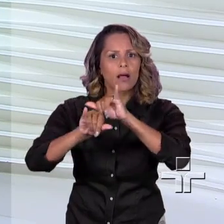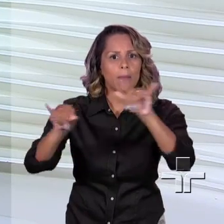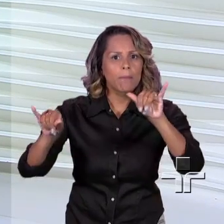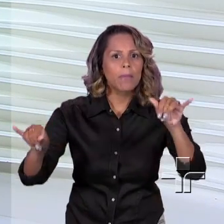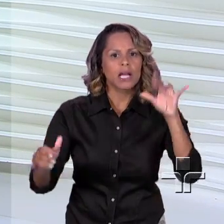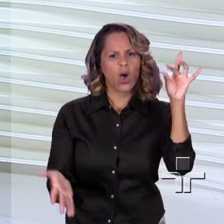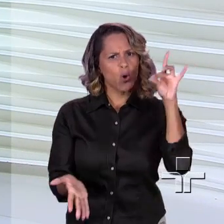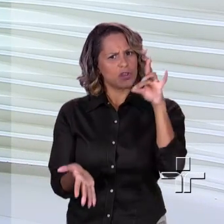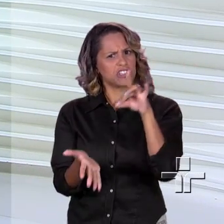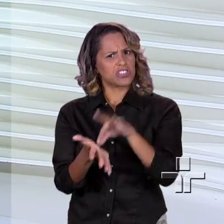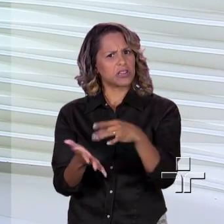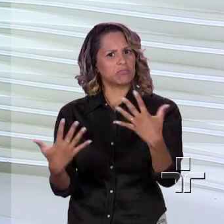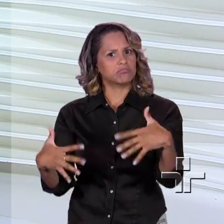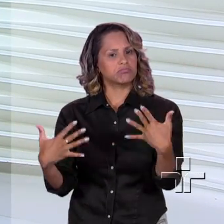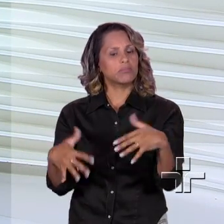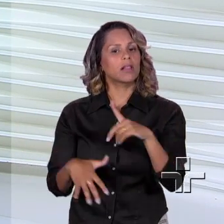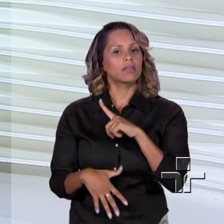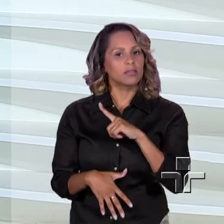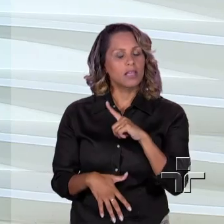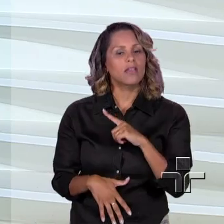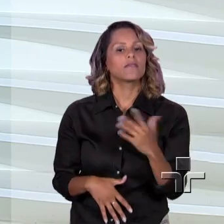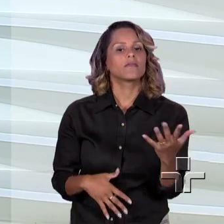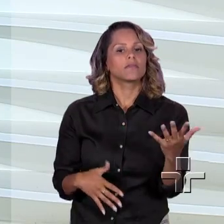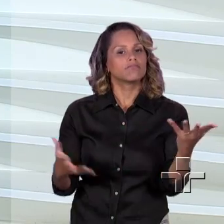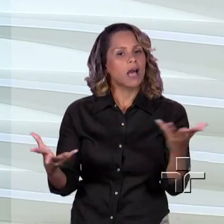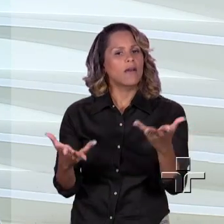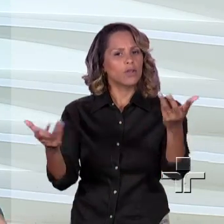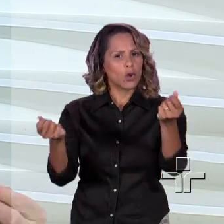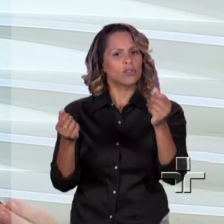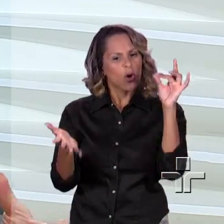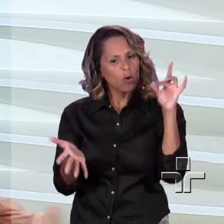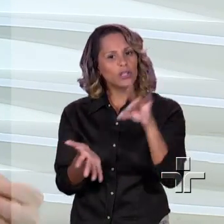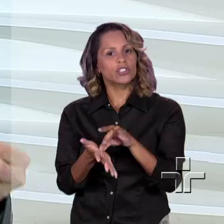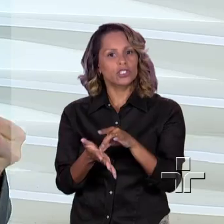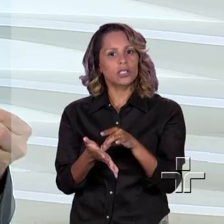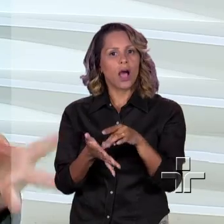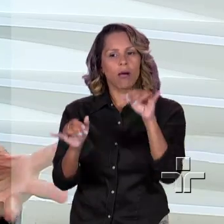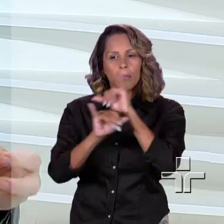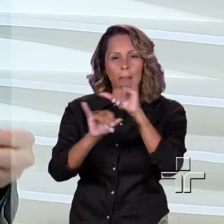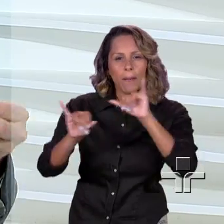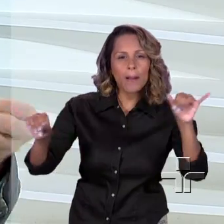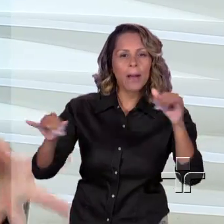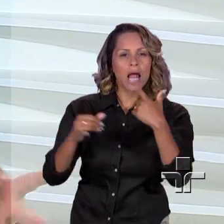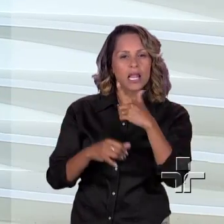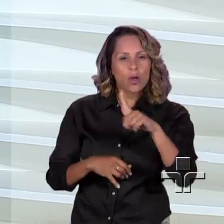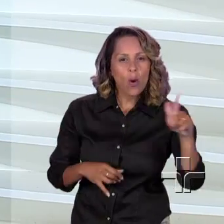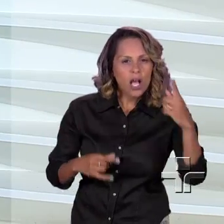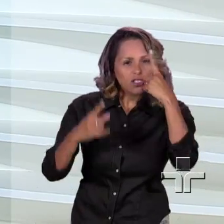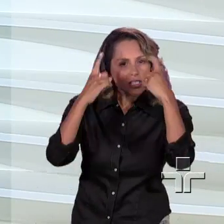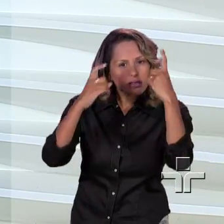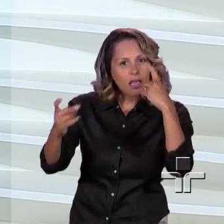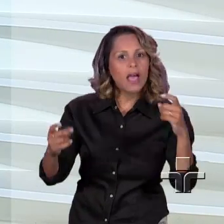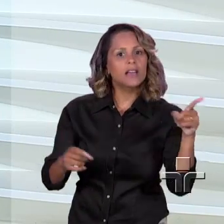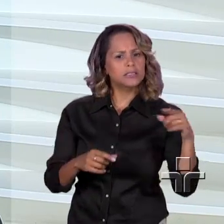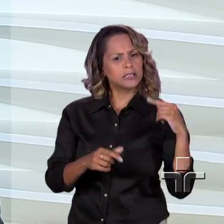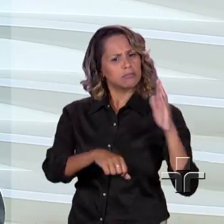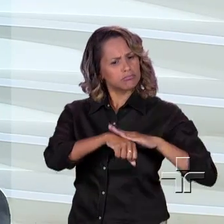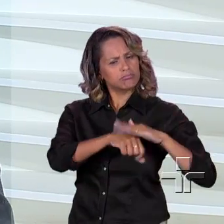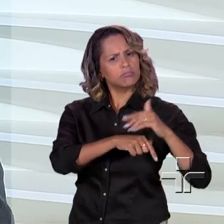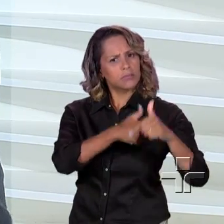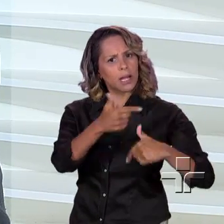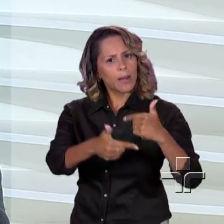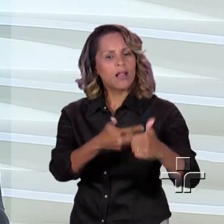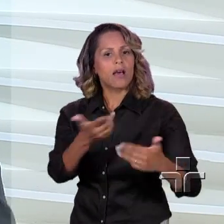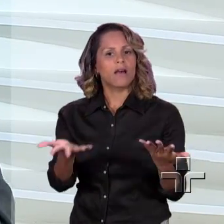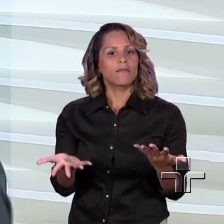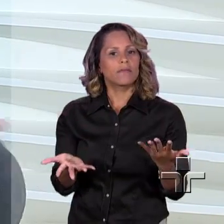campanha eleitoral de 82 que não fosse tão original na propaganda, na linguagem, nas ideias. E também em 86, quando ele